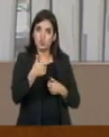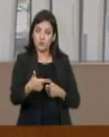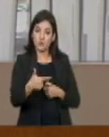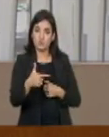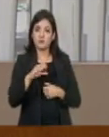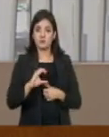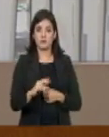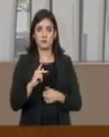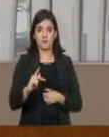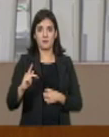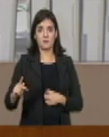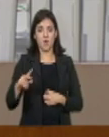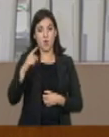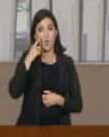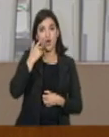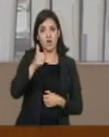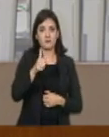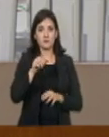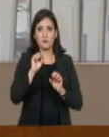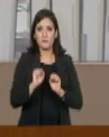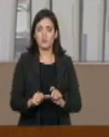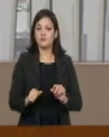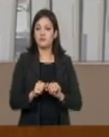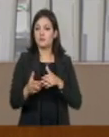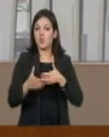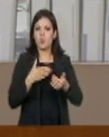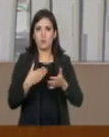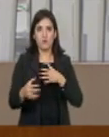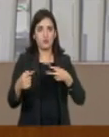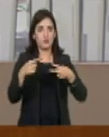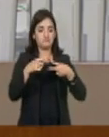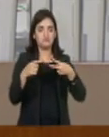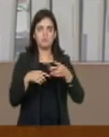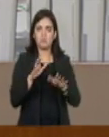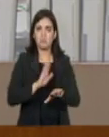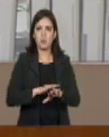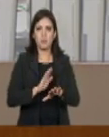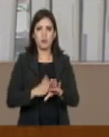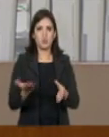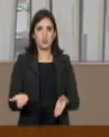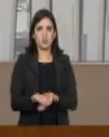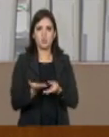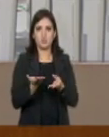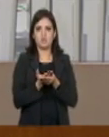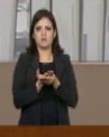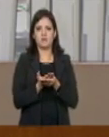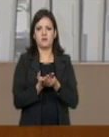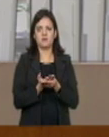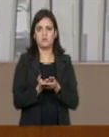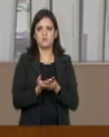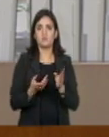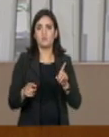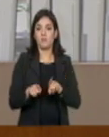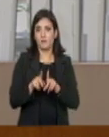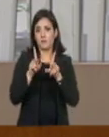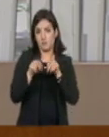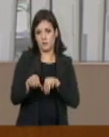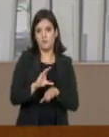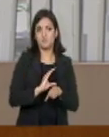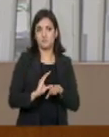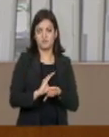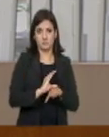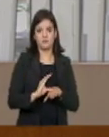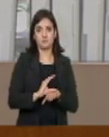Análise que pode ser feita em qualquer instância ou fase do processo, e aí sempre cabendo, como a própria Constituição, eu li o